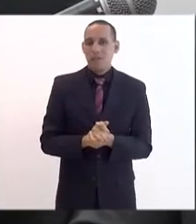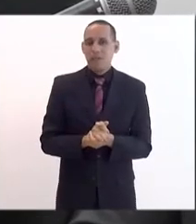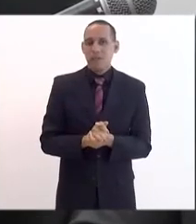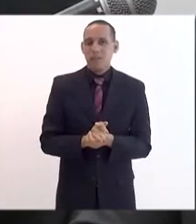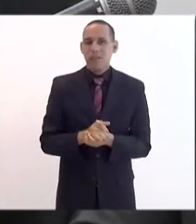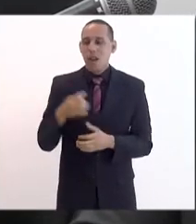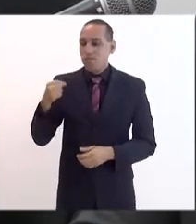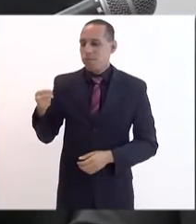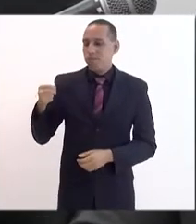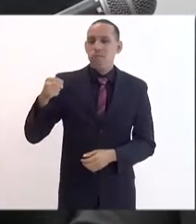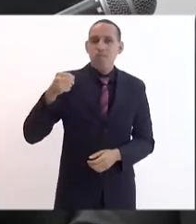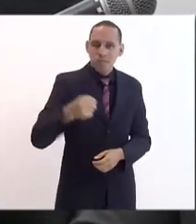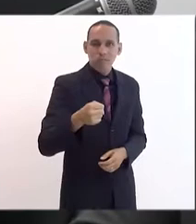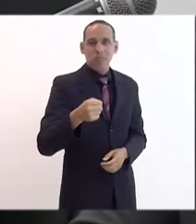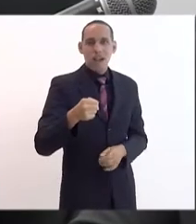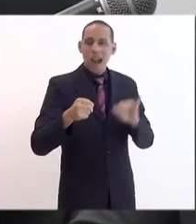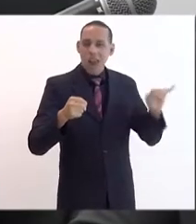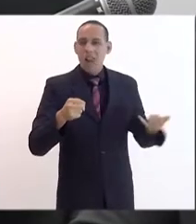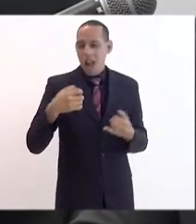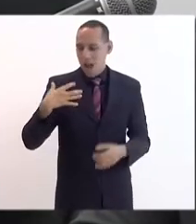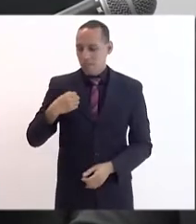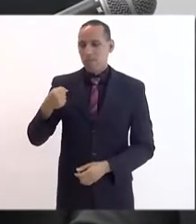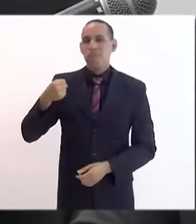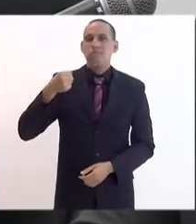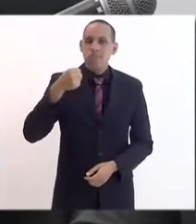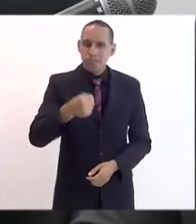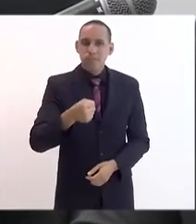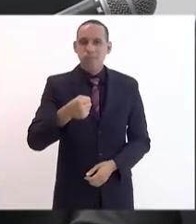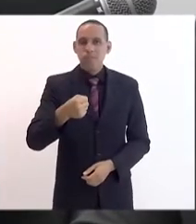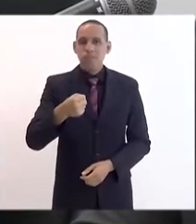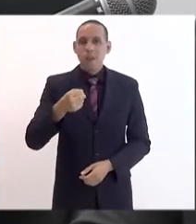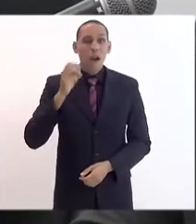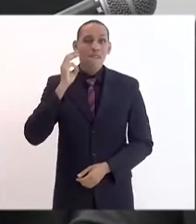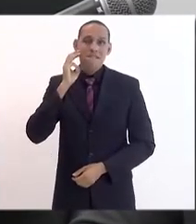coloca coloca o deputado Valdec Carneiro